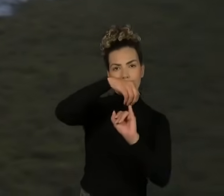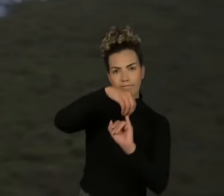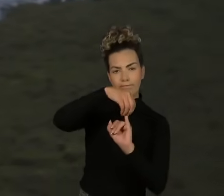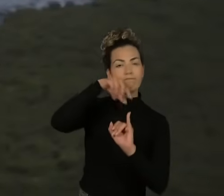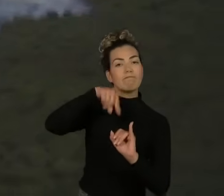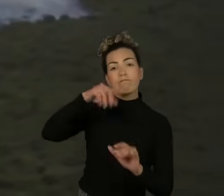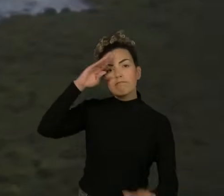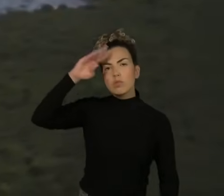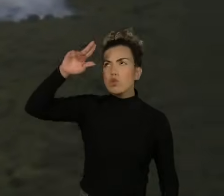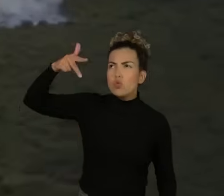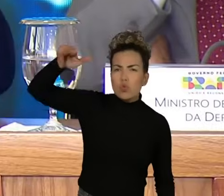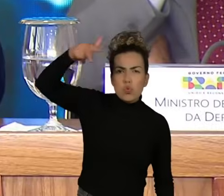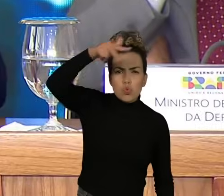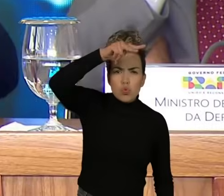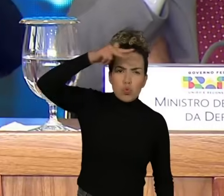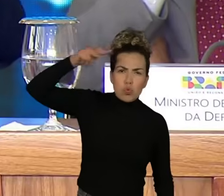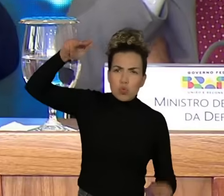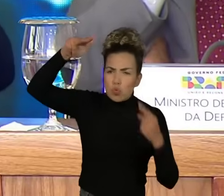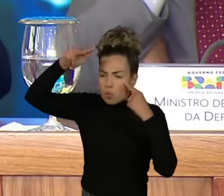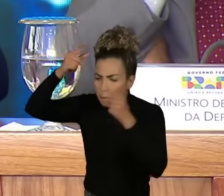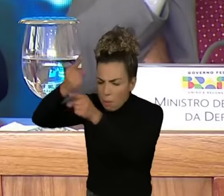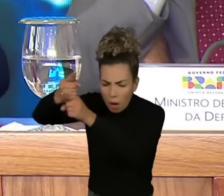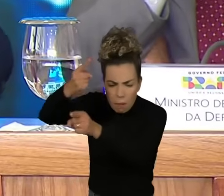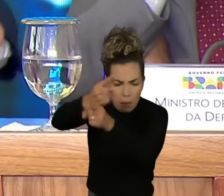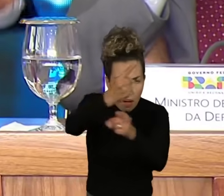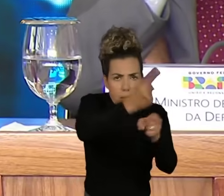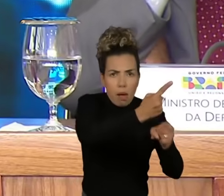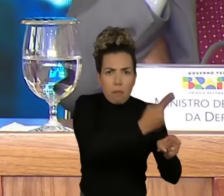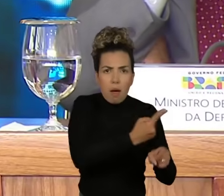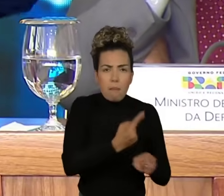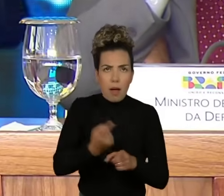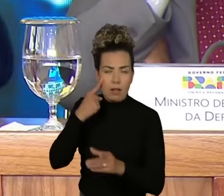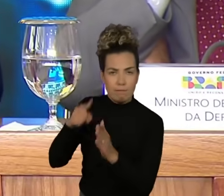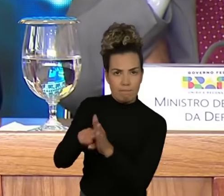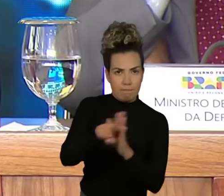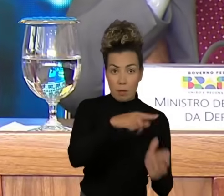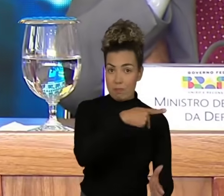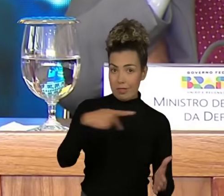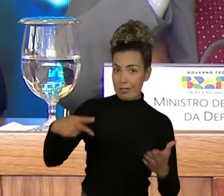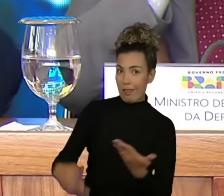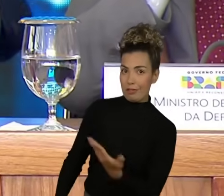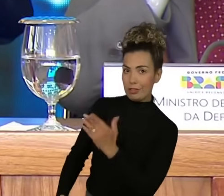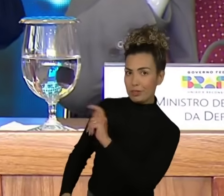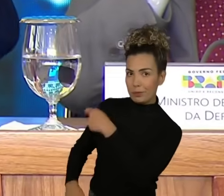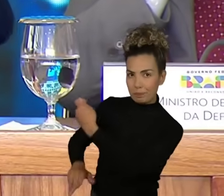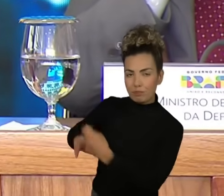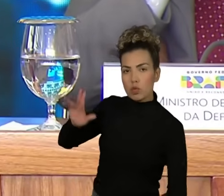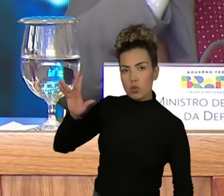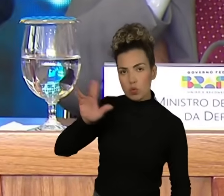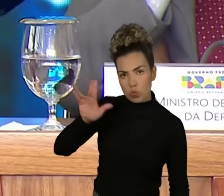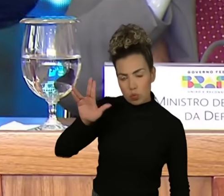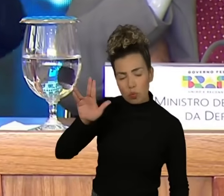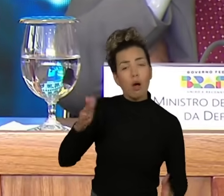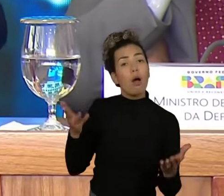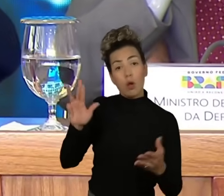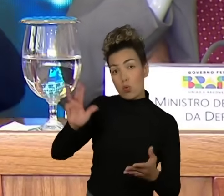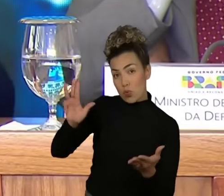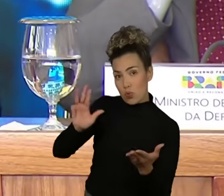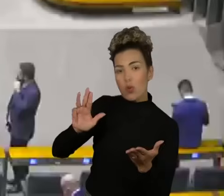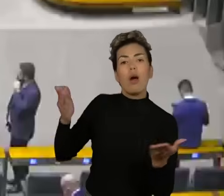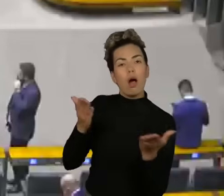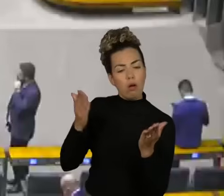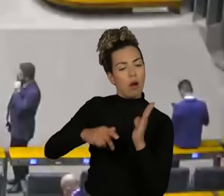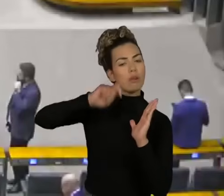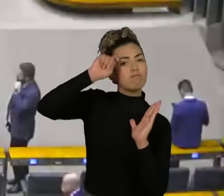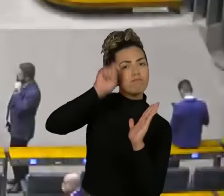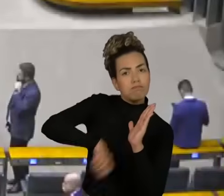Pesquisas Espaciais. O presidente Luiz Inácio Lula da Silva sanciona com 63 vetos